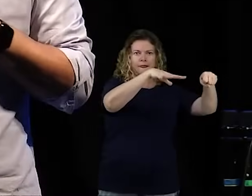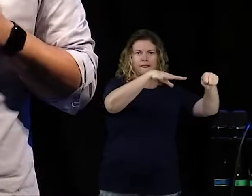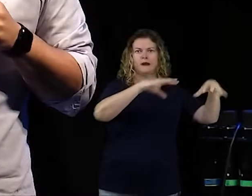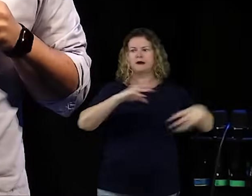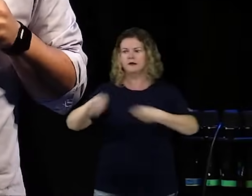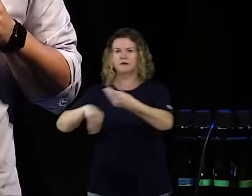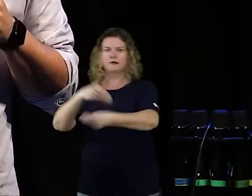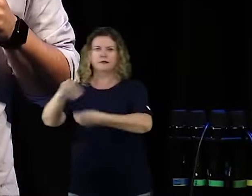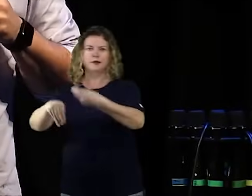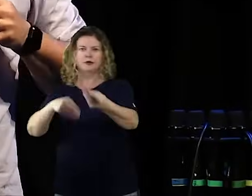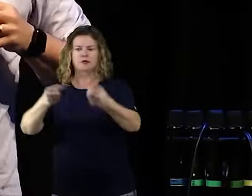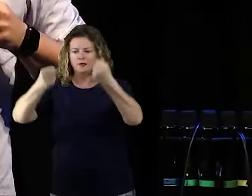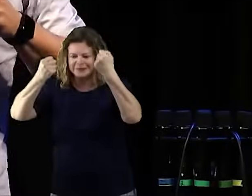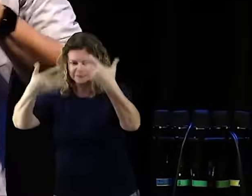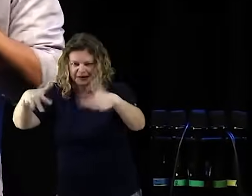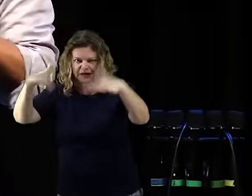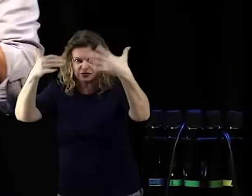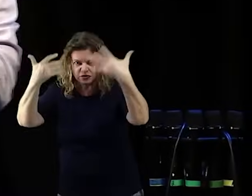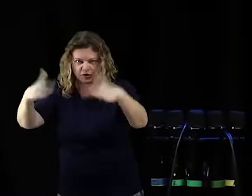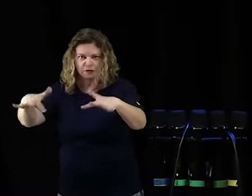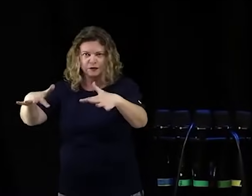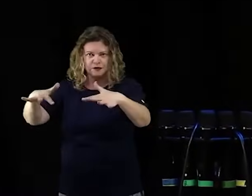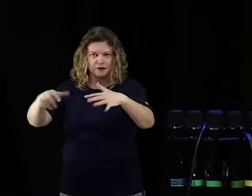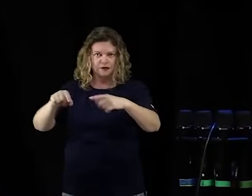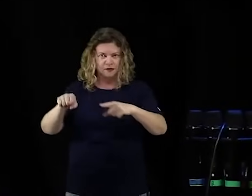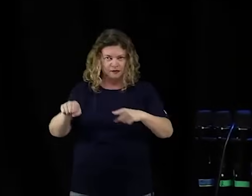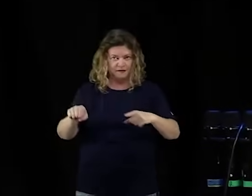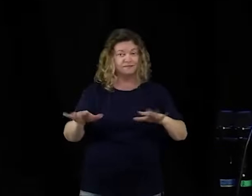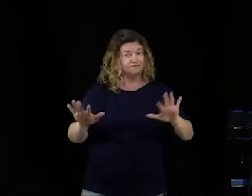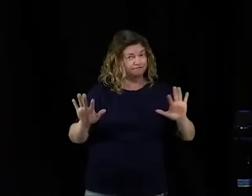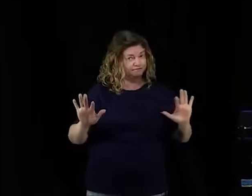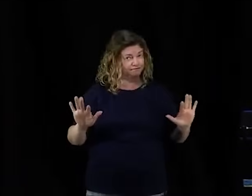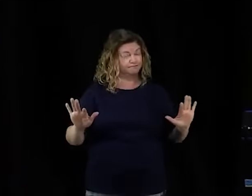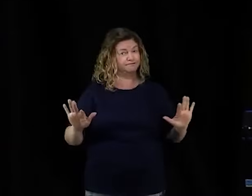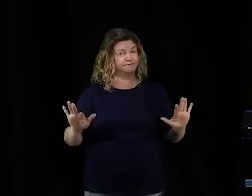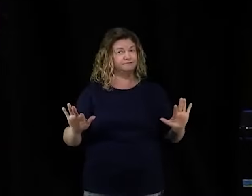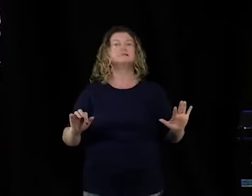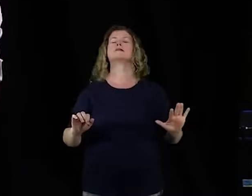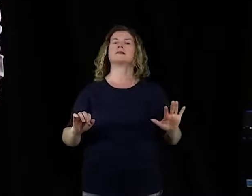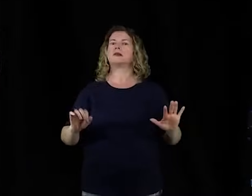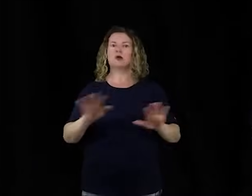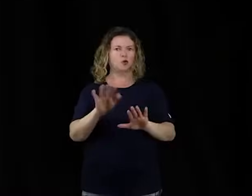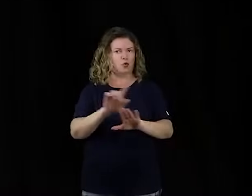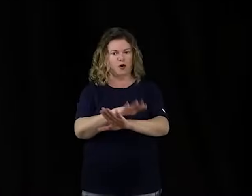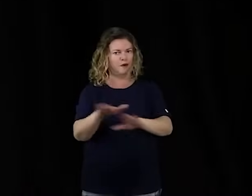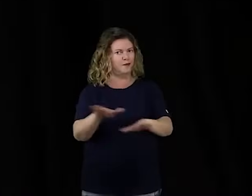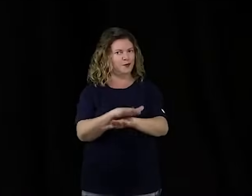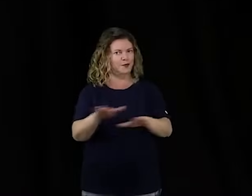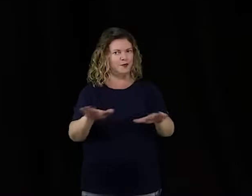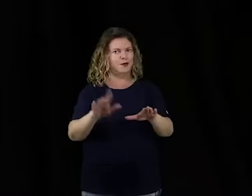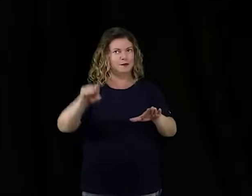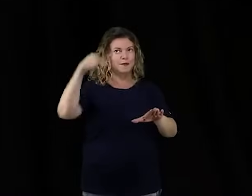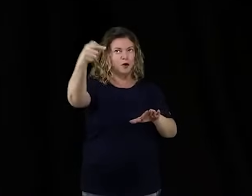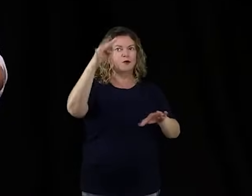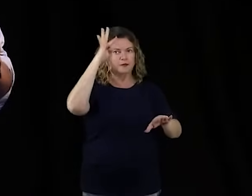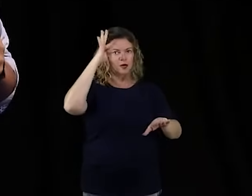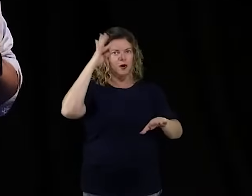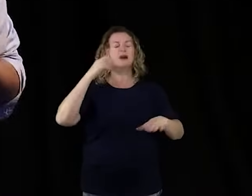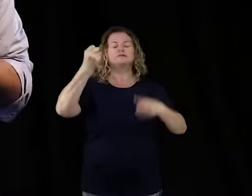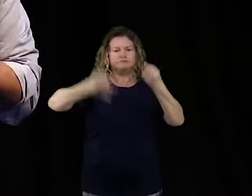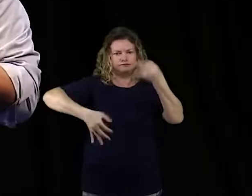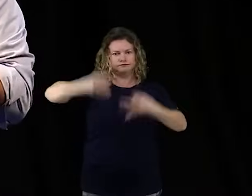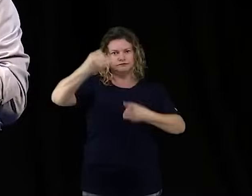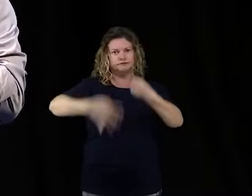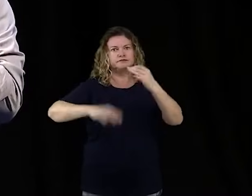acabou não cada quarta-feira que a gente se encontra aqui a gente vai caminhar dentro e ó a gente vive num país que Experimenta tudo